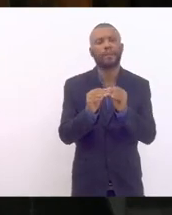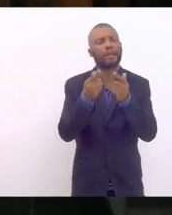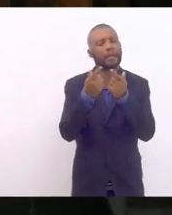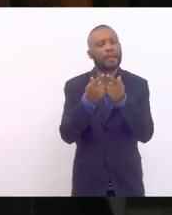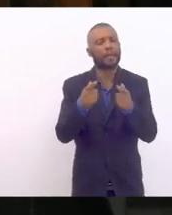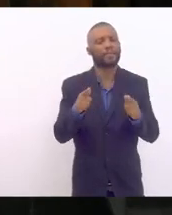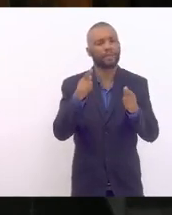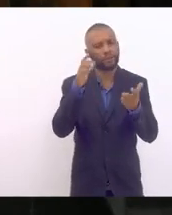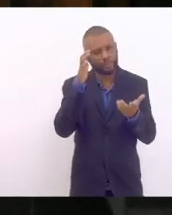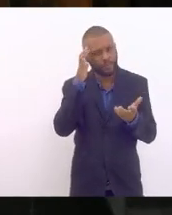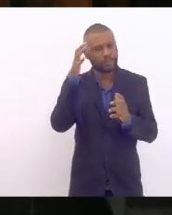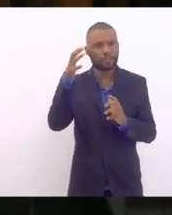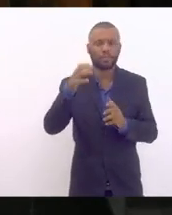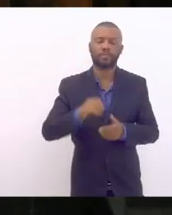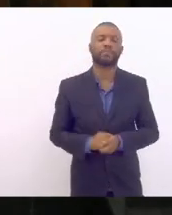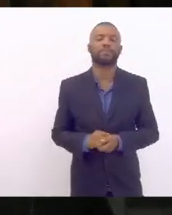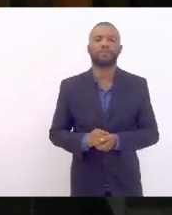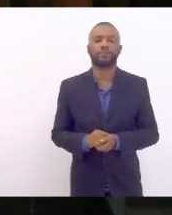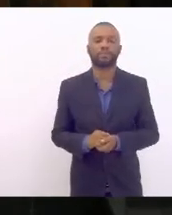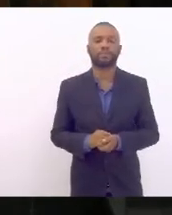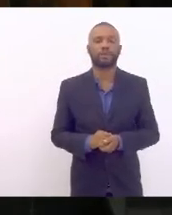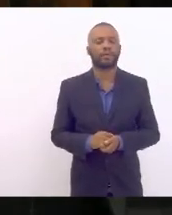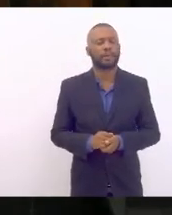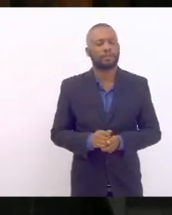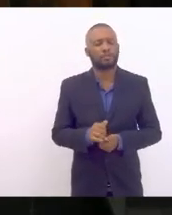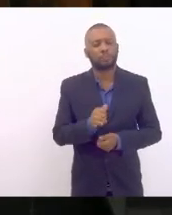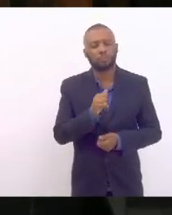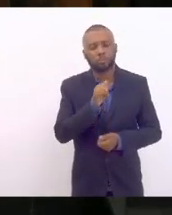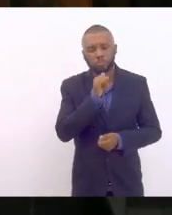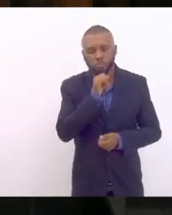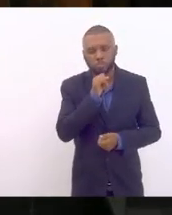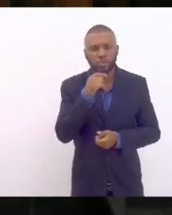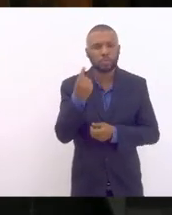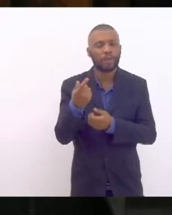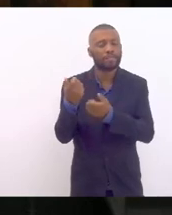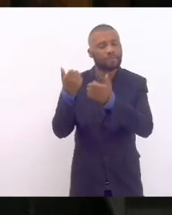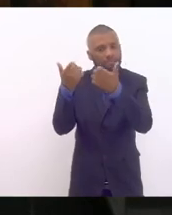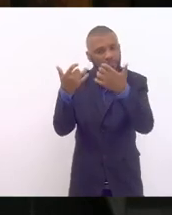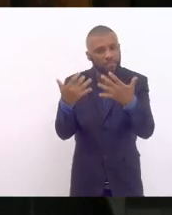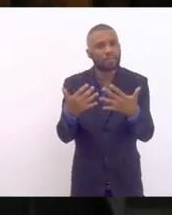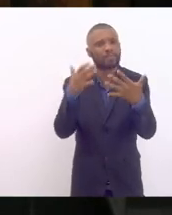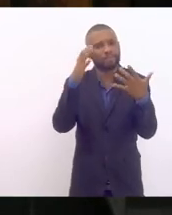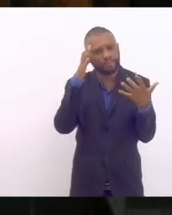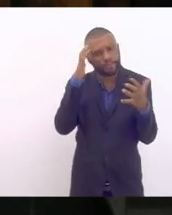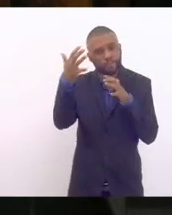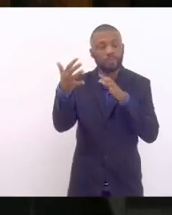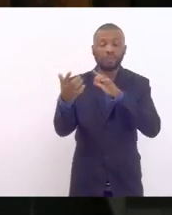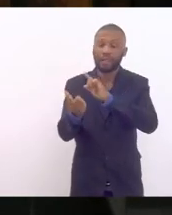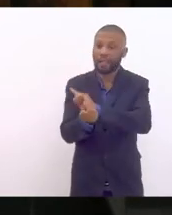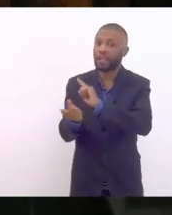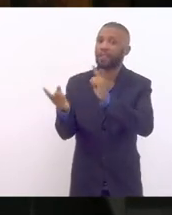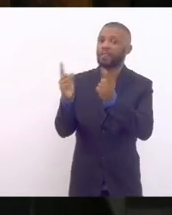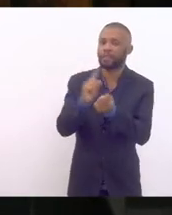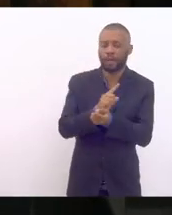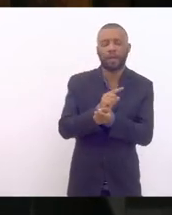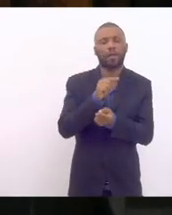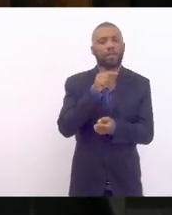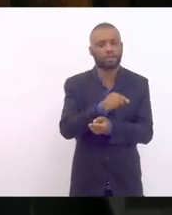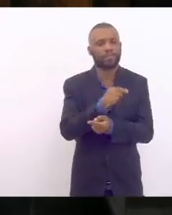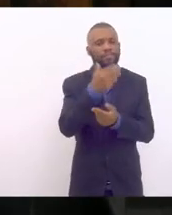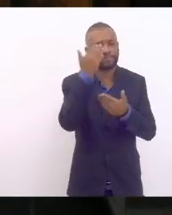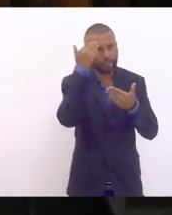gravidade da situação é muito e o que nós vamos enfrentar senão revertermos essa situação